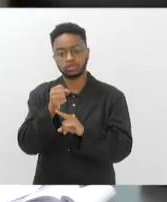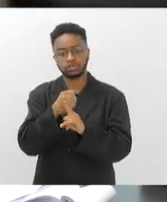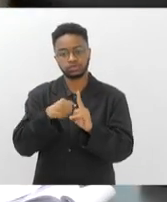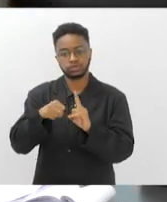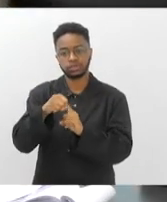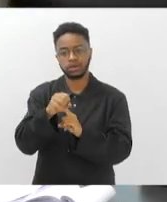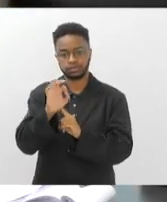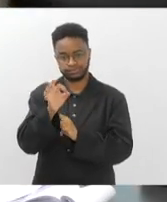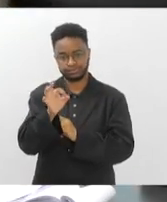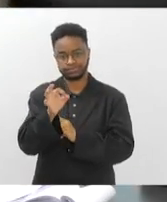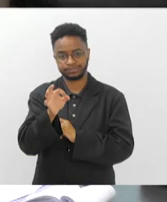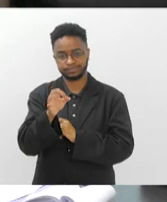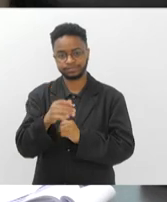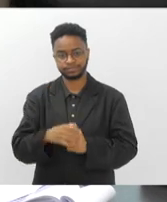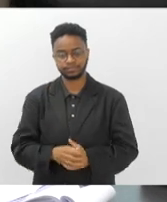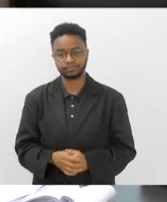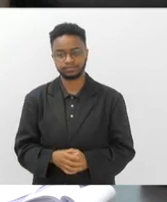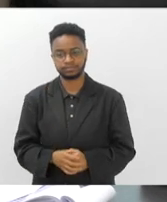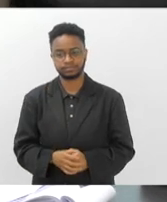né?